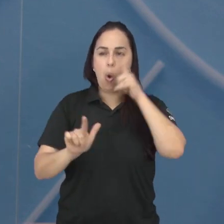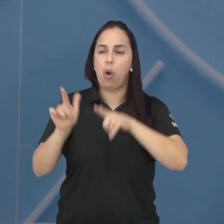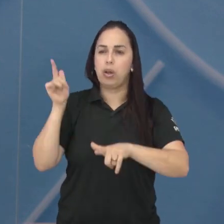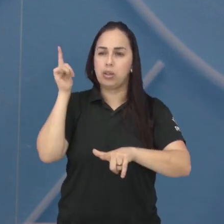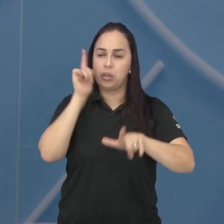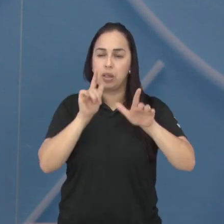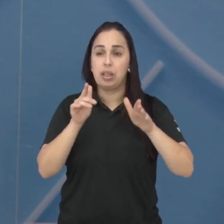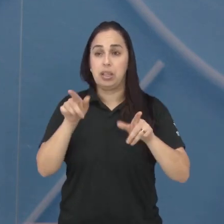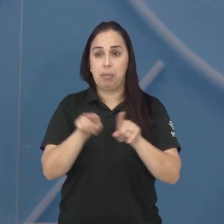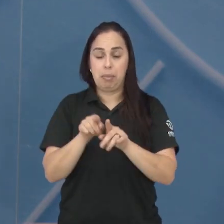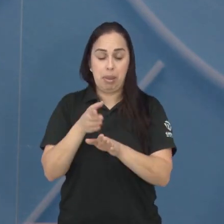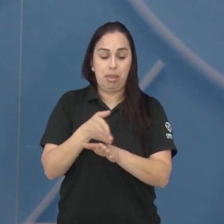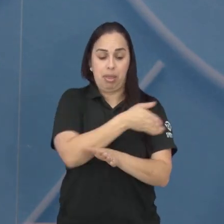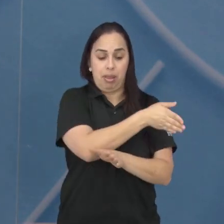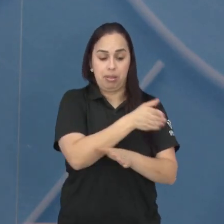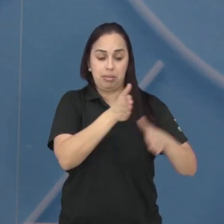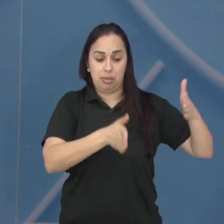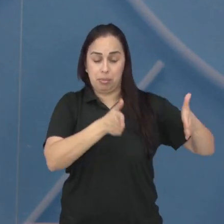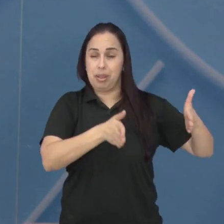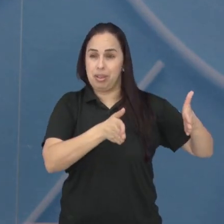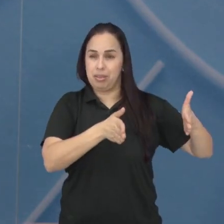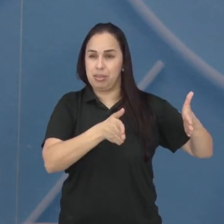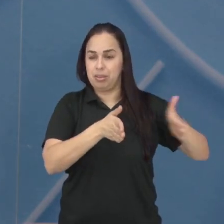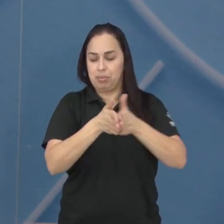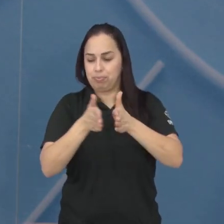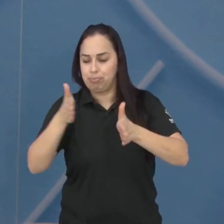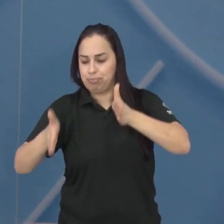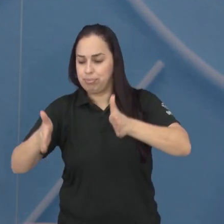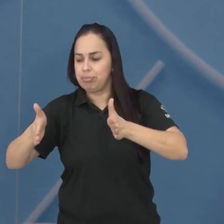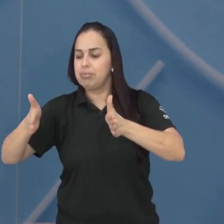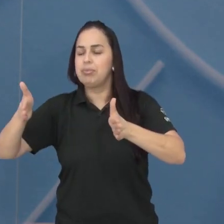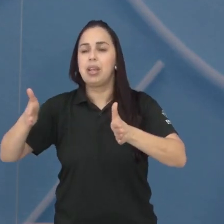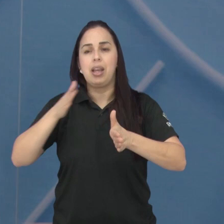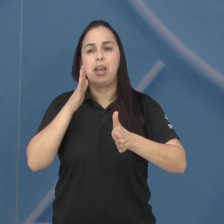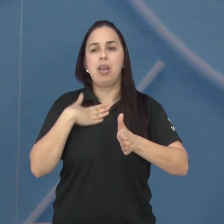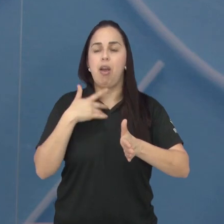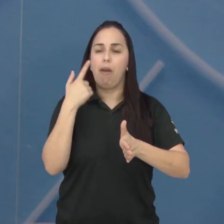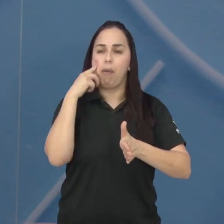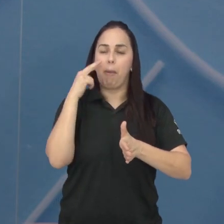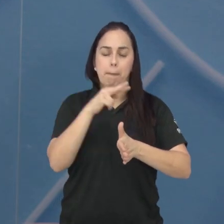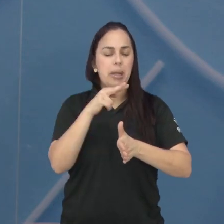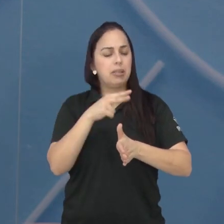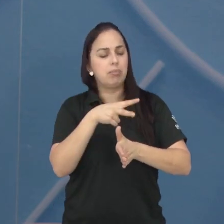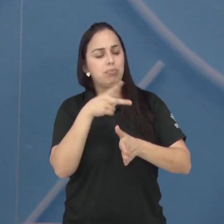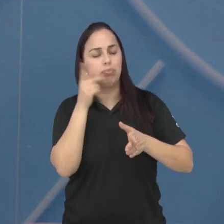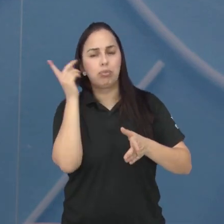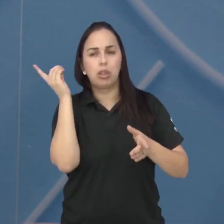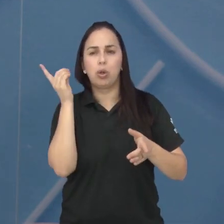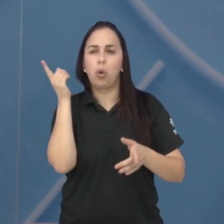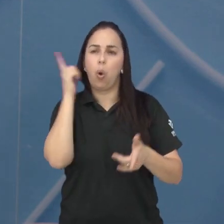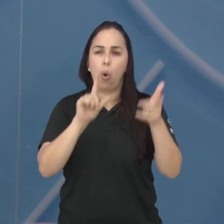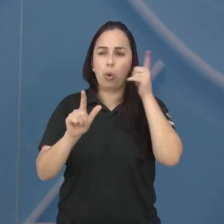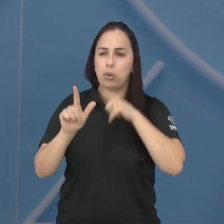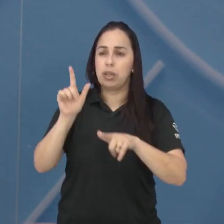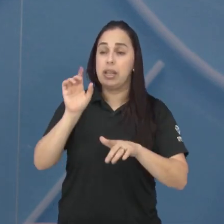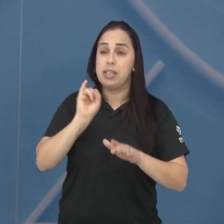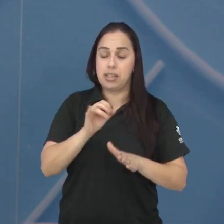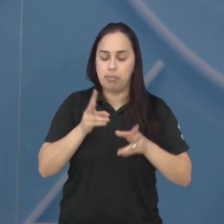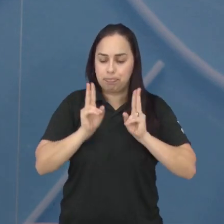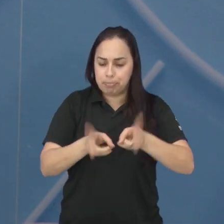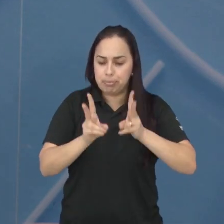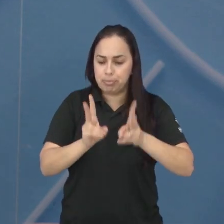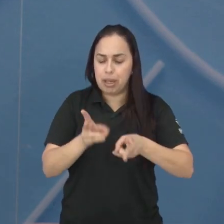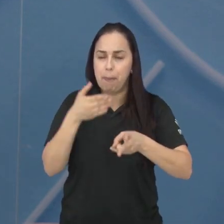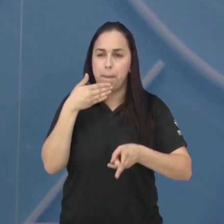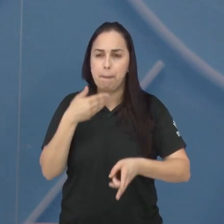décadas, né? Nos últimos períodos, né? Porque o movimento feminista tem vários períodos. Então, eu acredito que se a gente continuar da forma como a gente